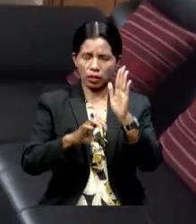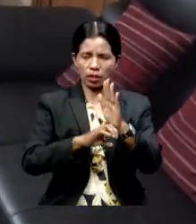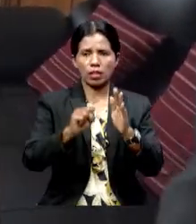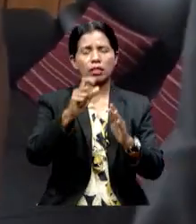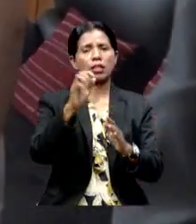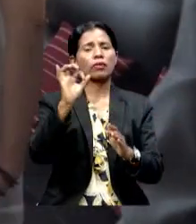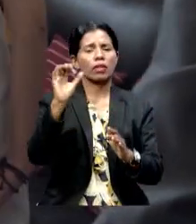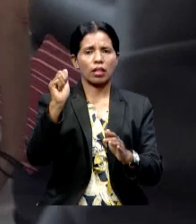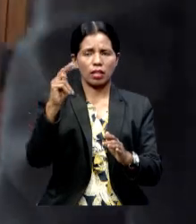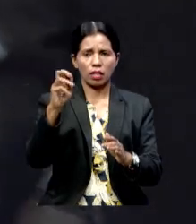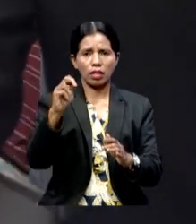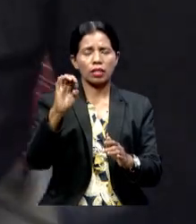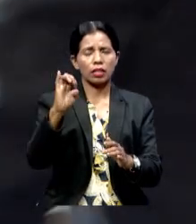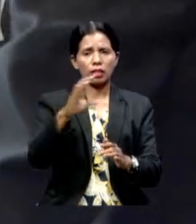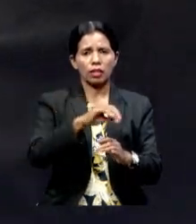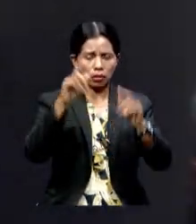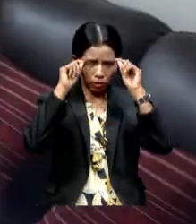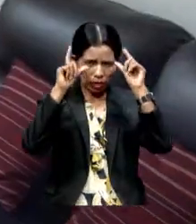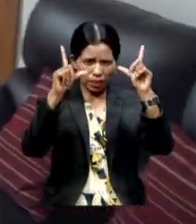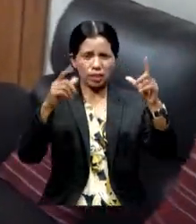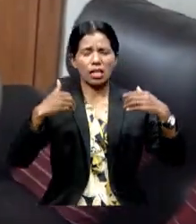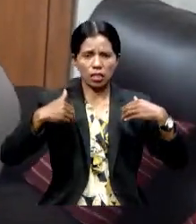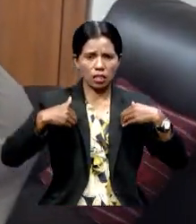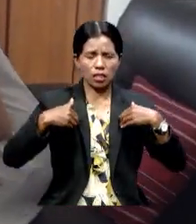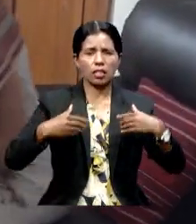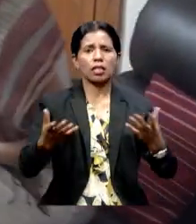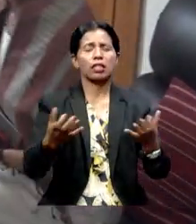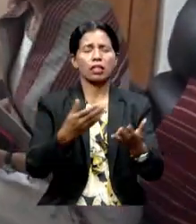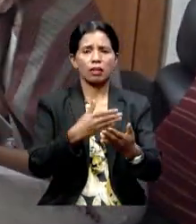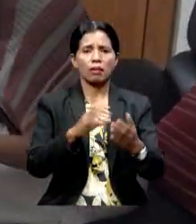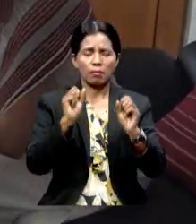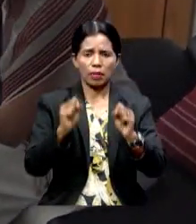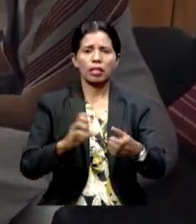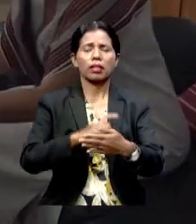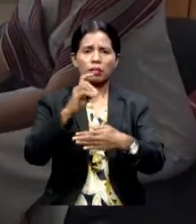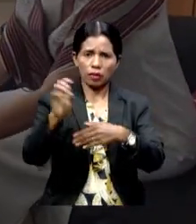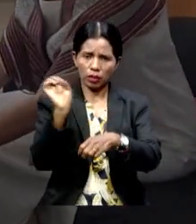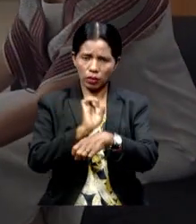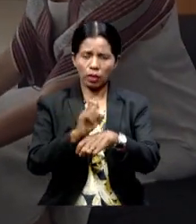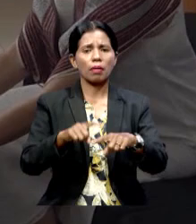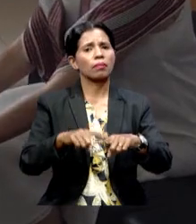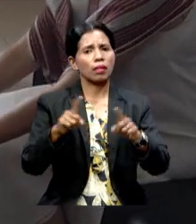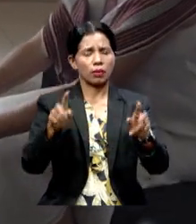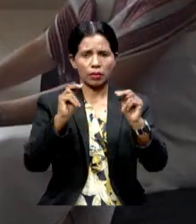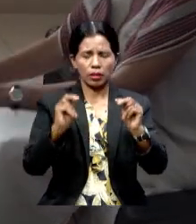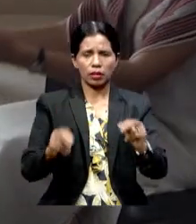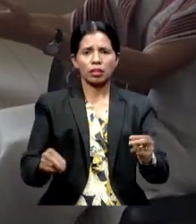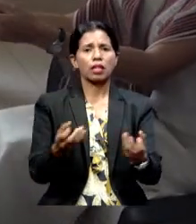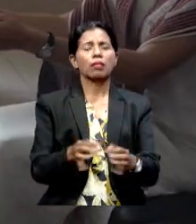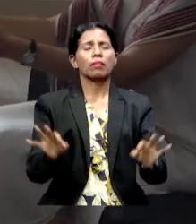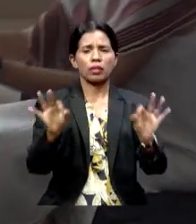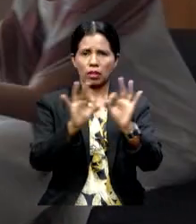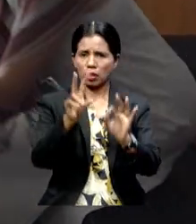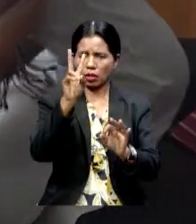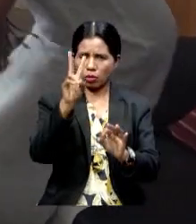Hateteng, Timor-Leste ya potensia barak, nebe makbele desenvolve ekonomia ya reilaran, mai be precisa fator importante